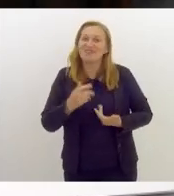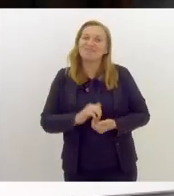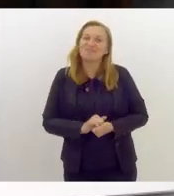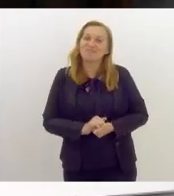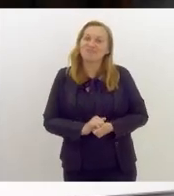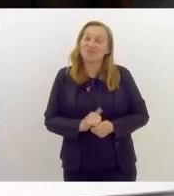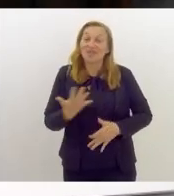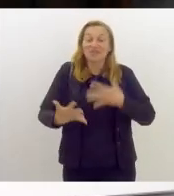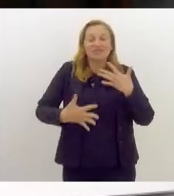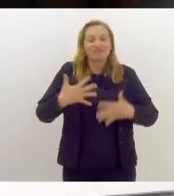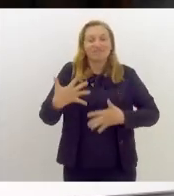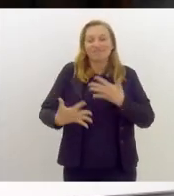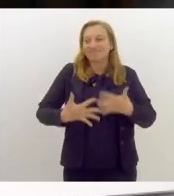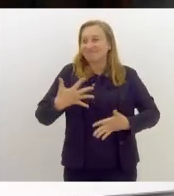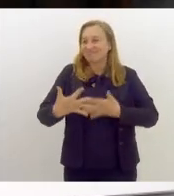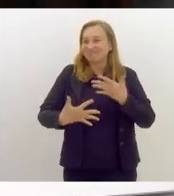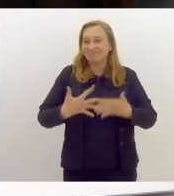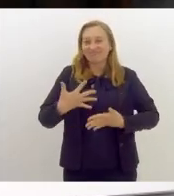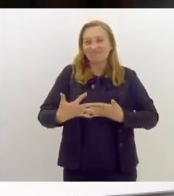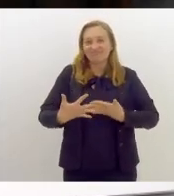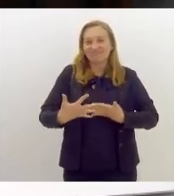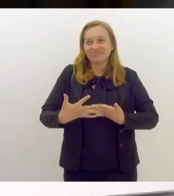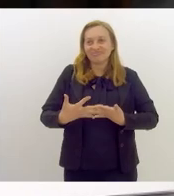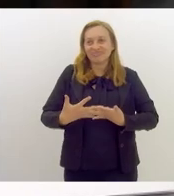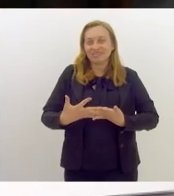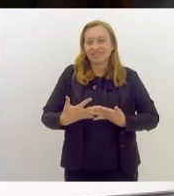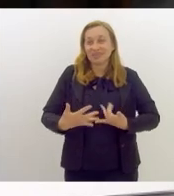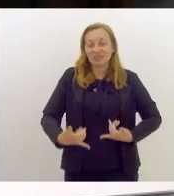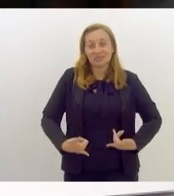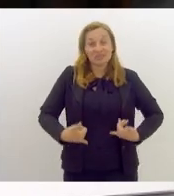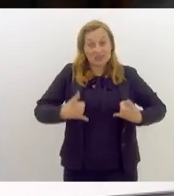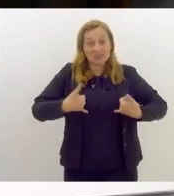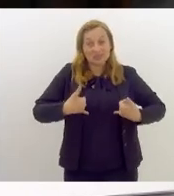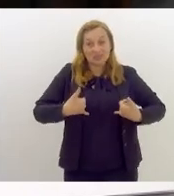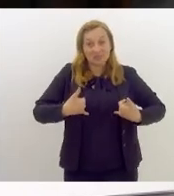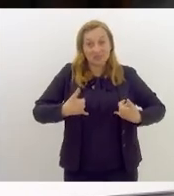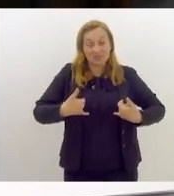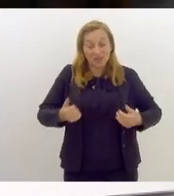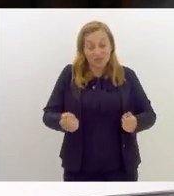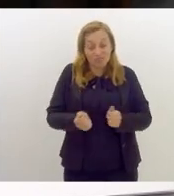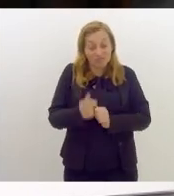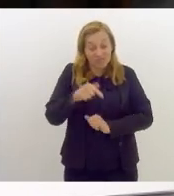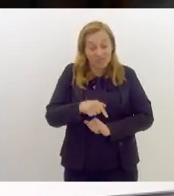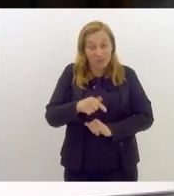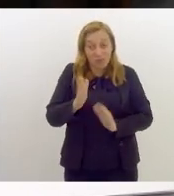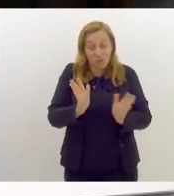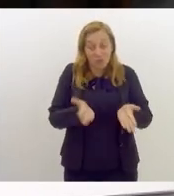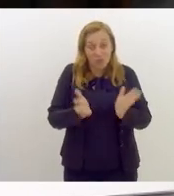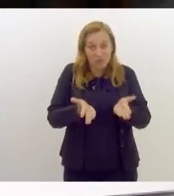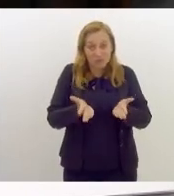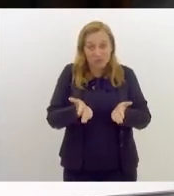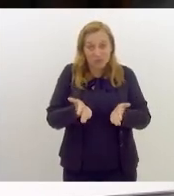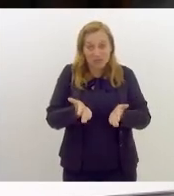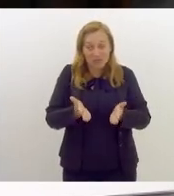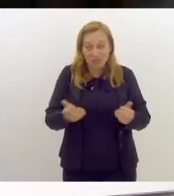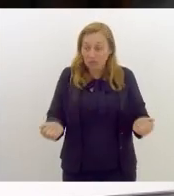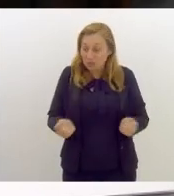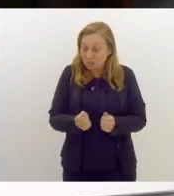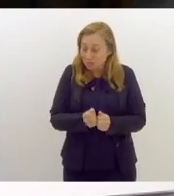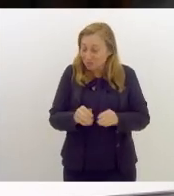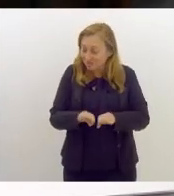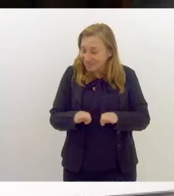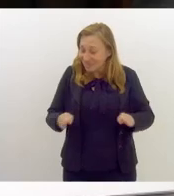a minha alegria e a honra de estar aqui hoje completando essa mesa